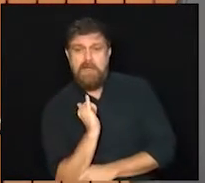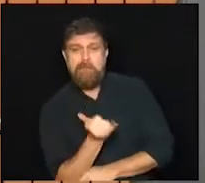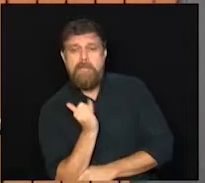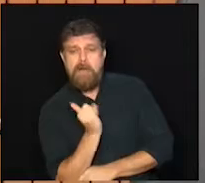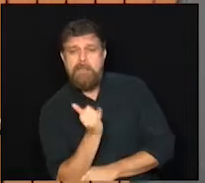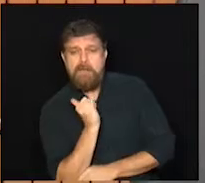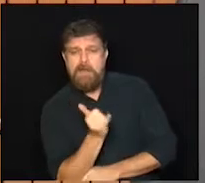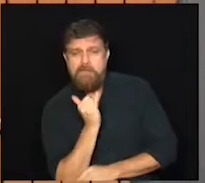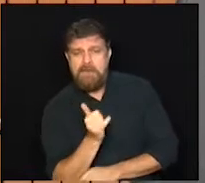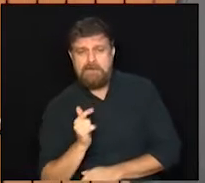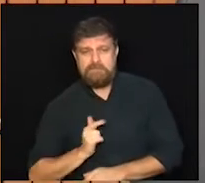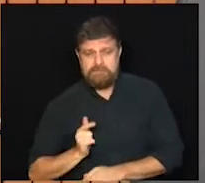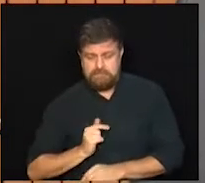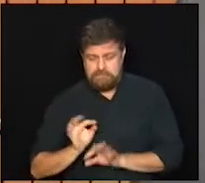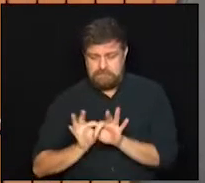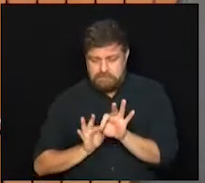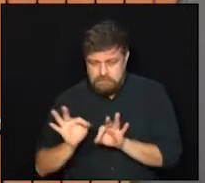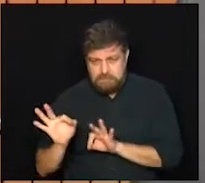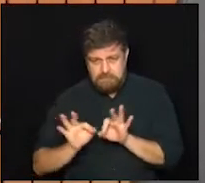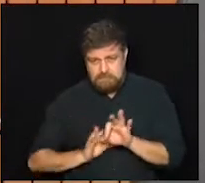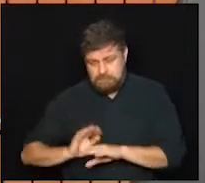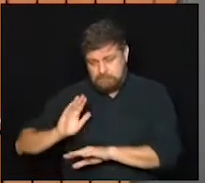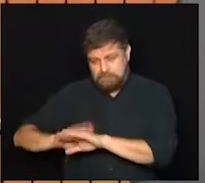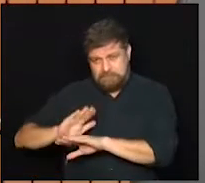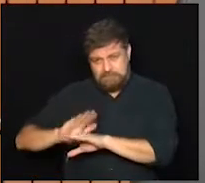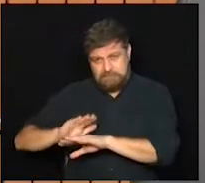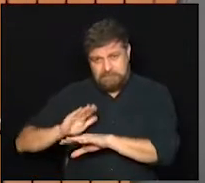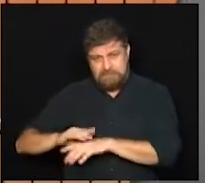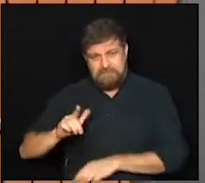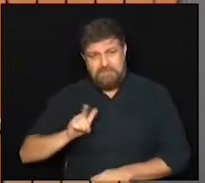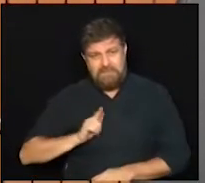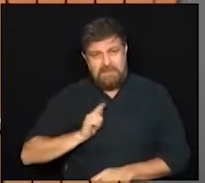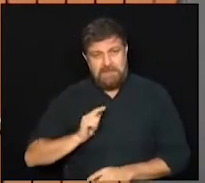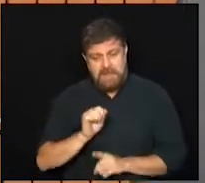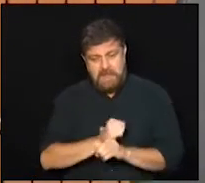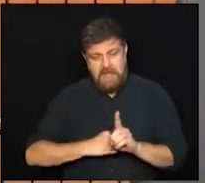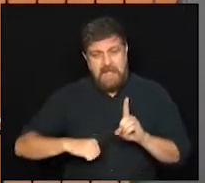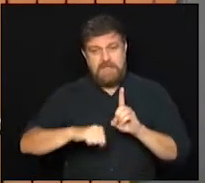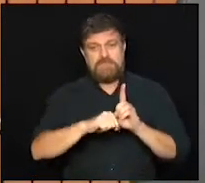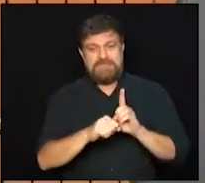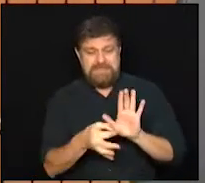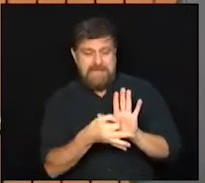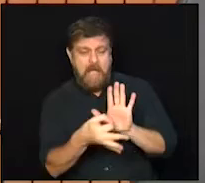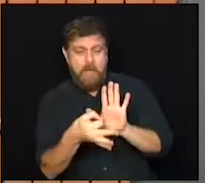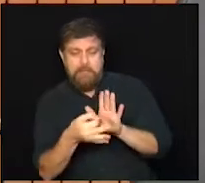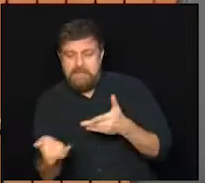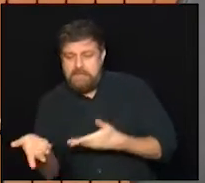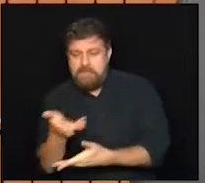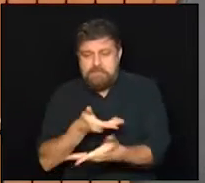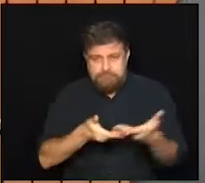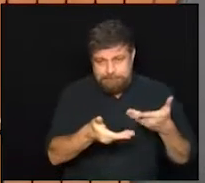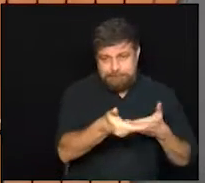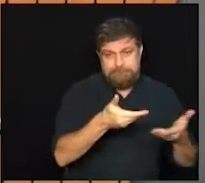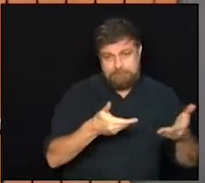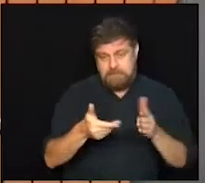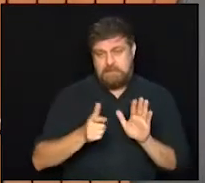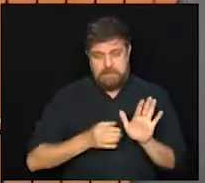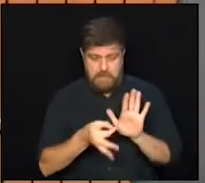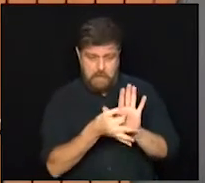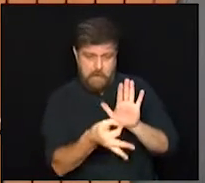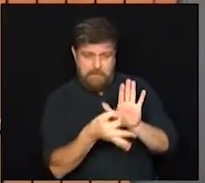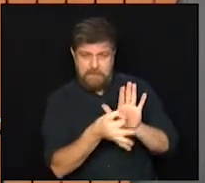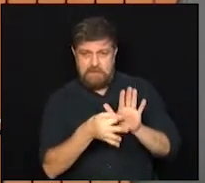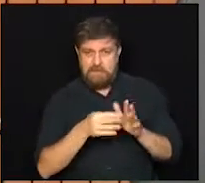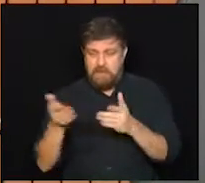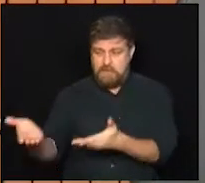essa construção tem que ser feita com a ampla participação da sociedade, né? O mais amplo possível. Para isso,